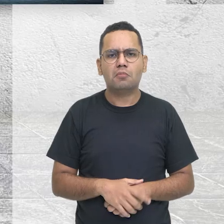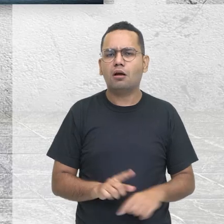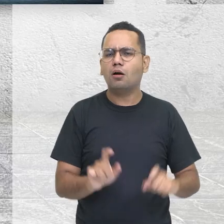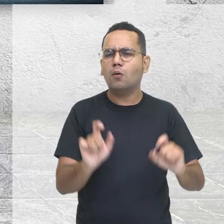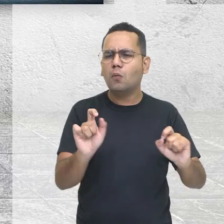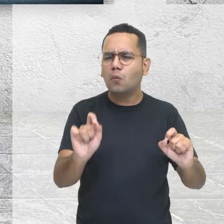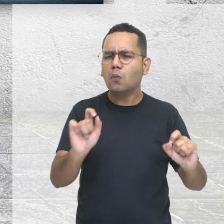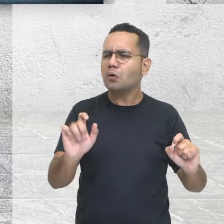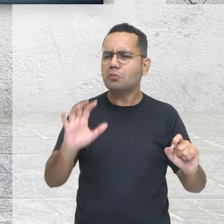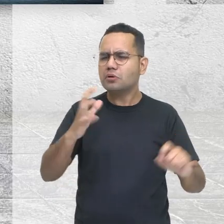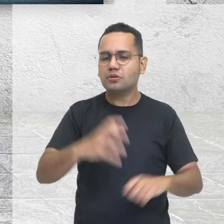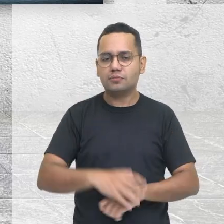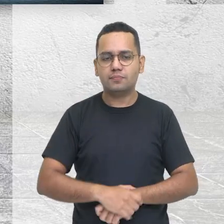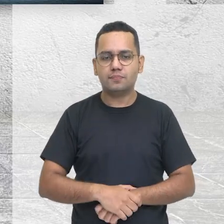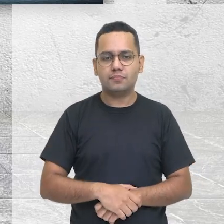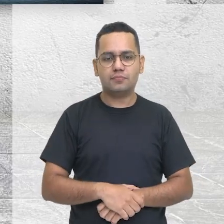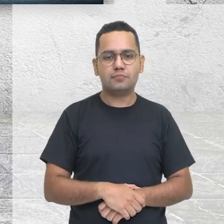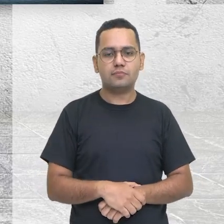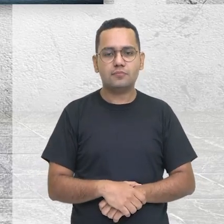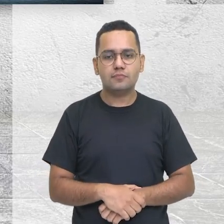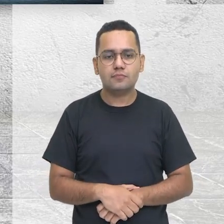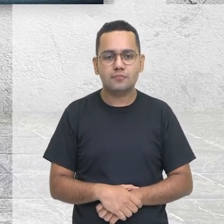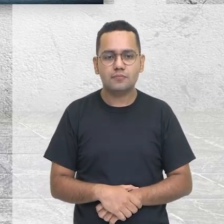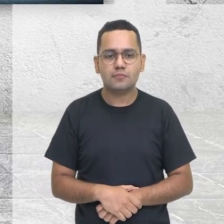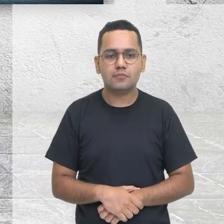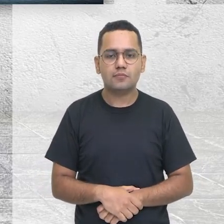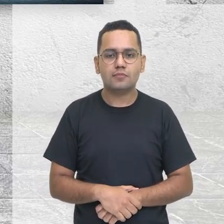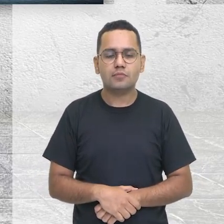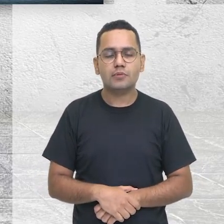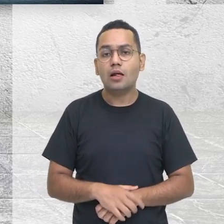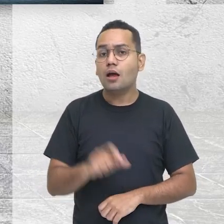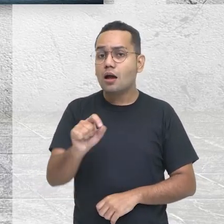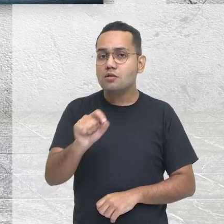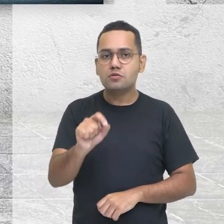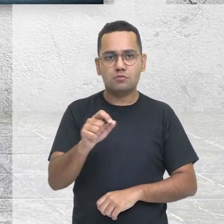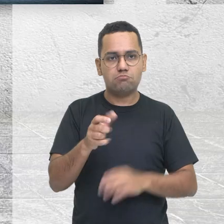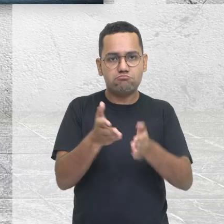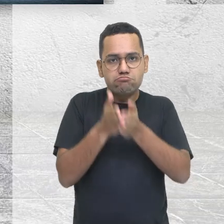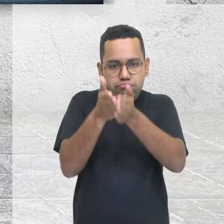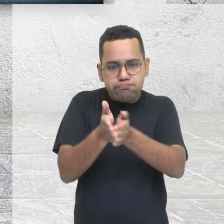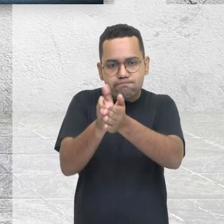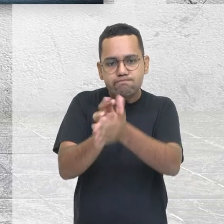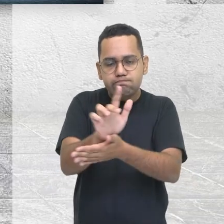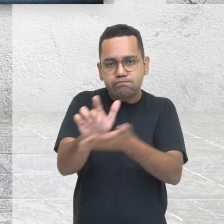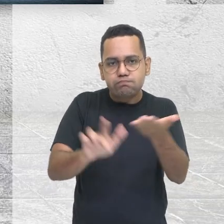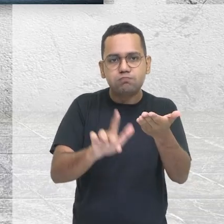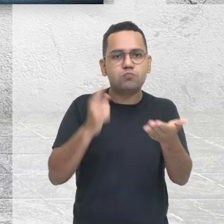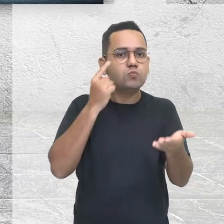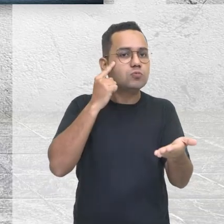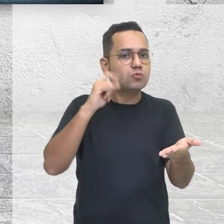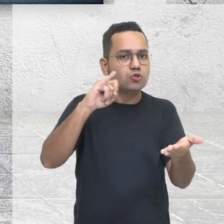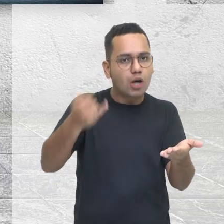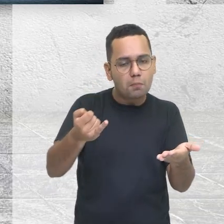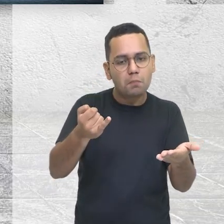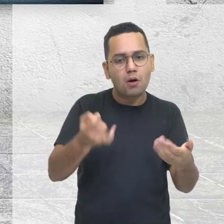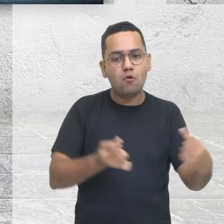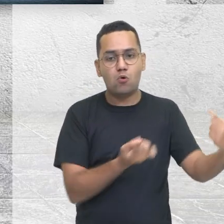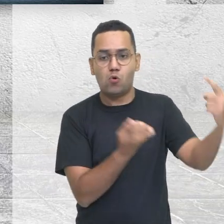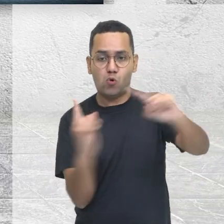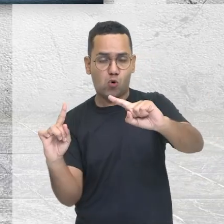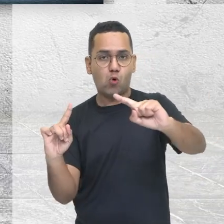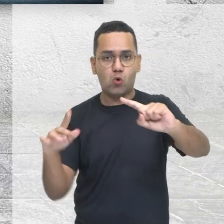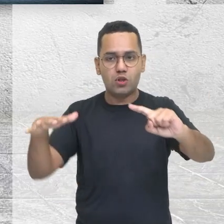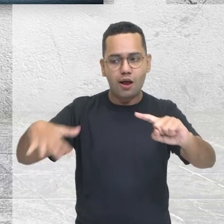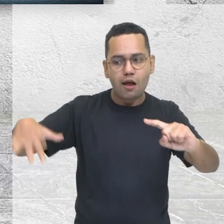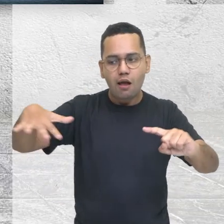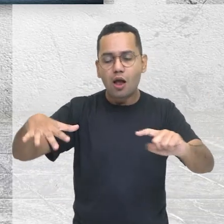ataque surpresa realizado pela Marinha Imperial Japonesa contra a base naval dos Estados Unidos em Pearl